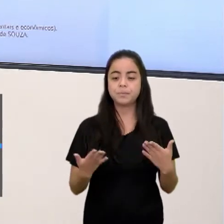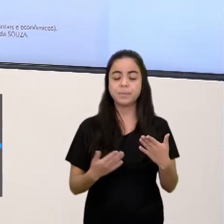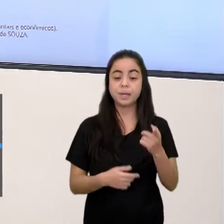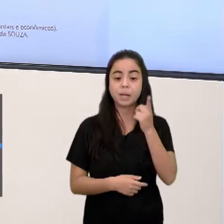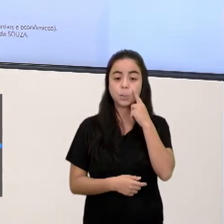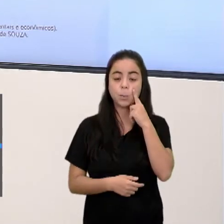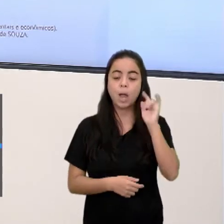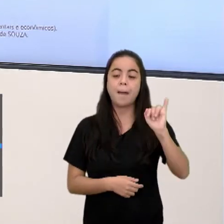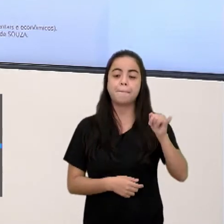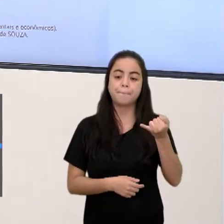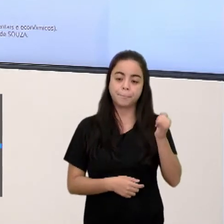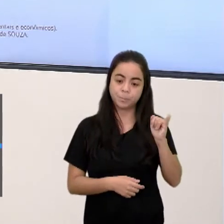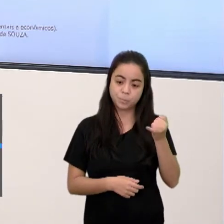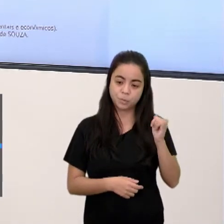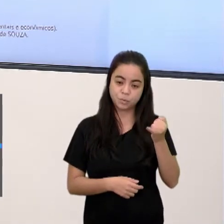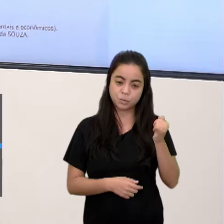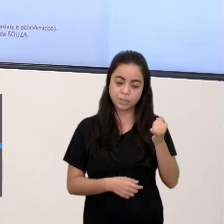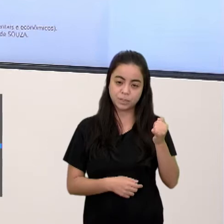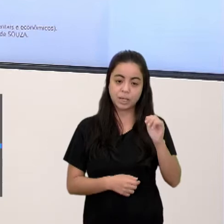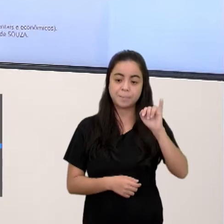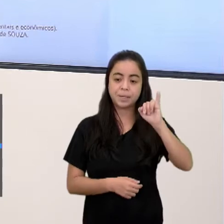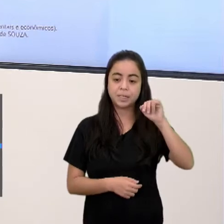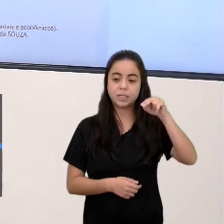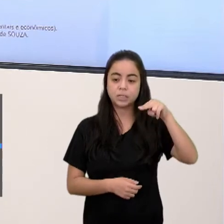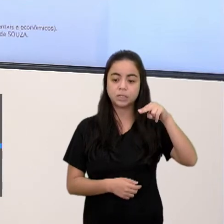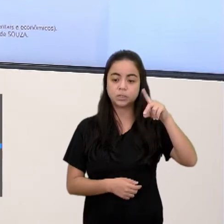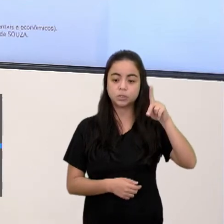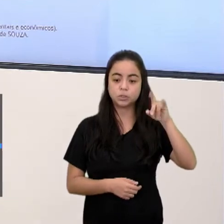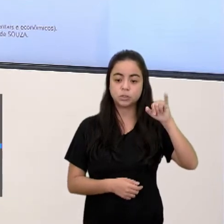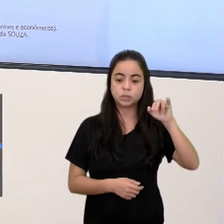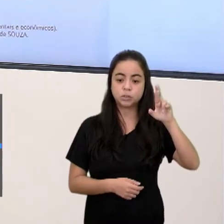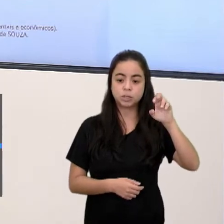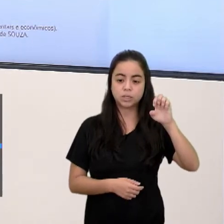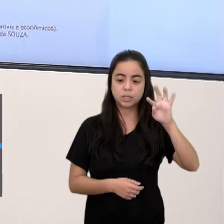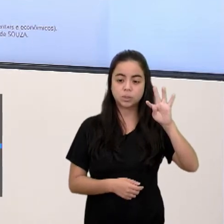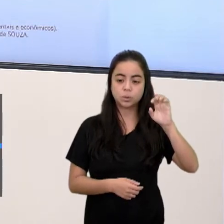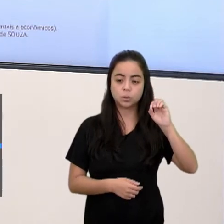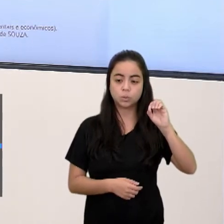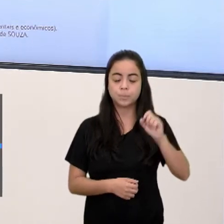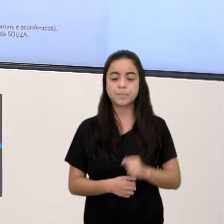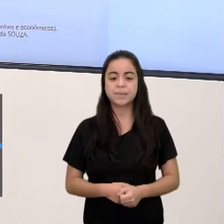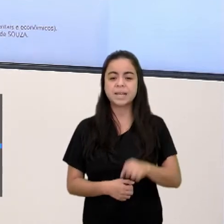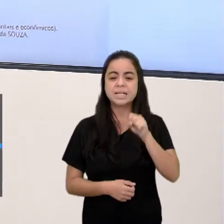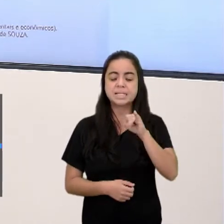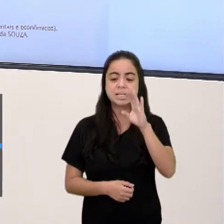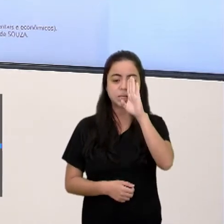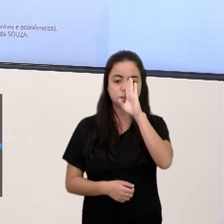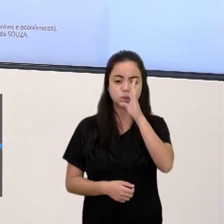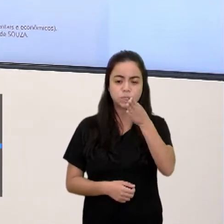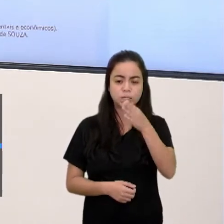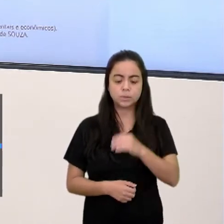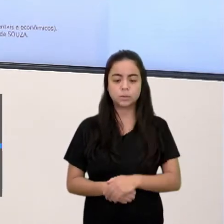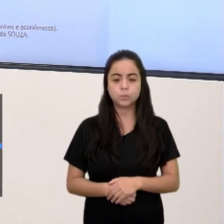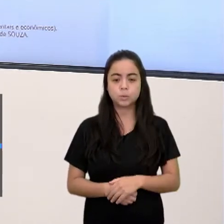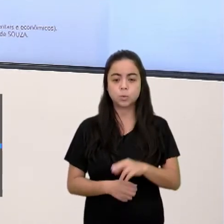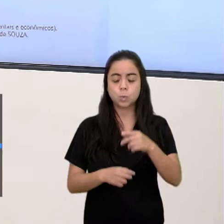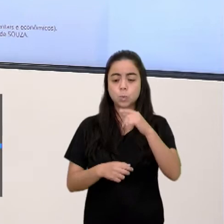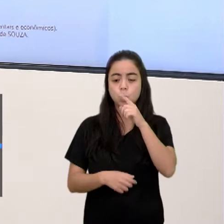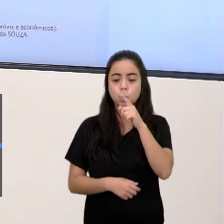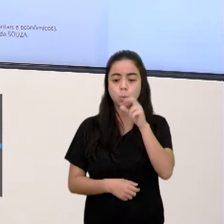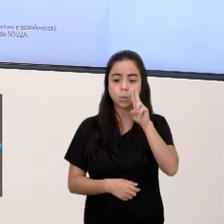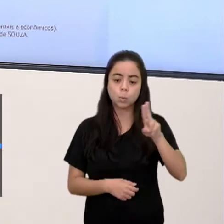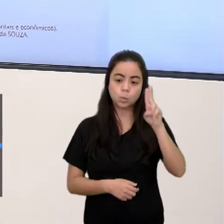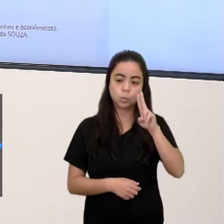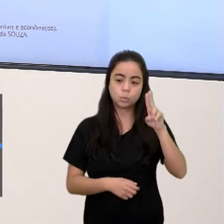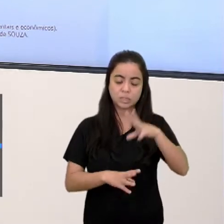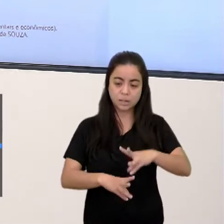o aproveitamento de forma indireta. A forma direta é só você utilizar a água quente que sai mesmo do solo, né? Como em alguns lugares